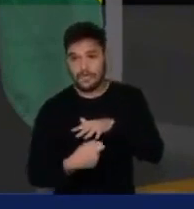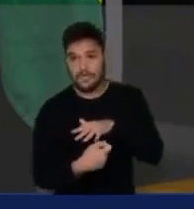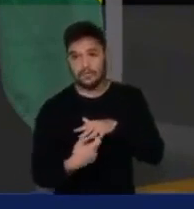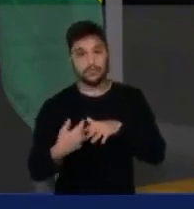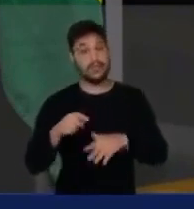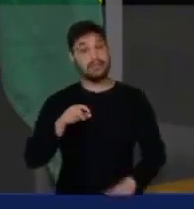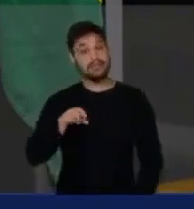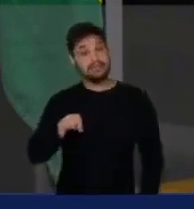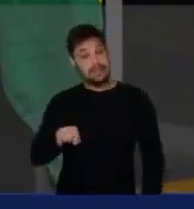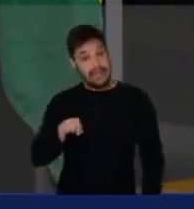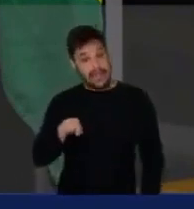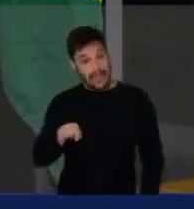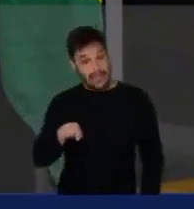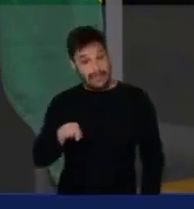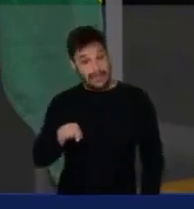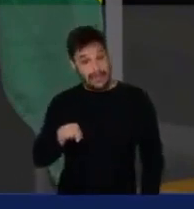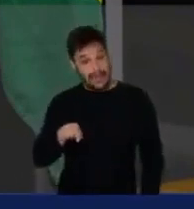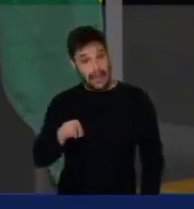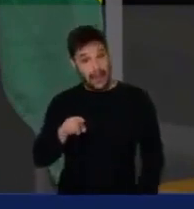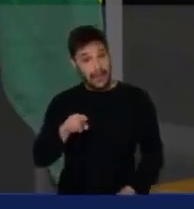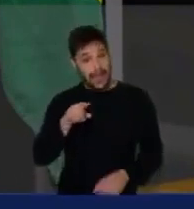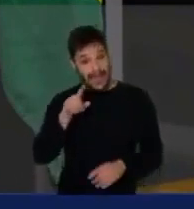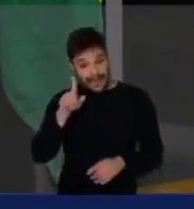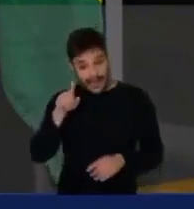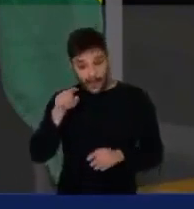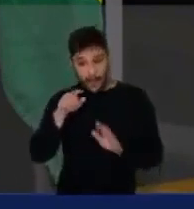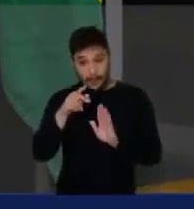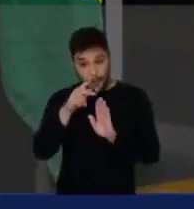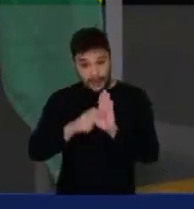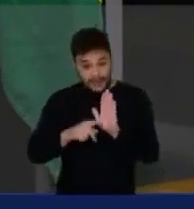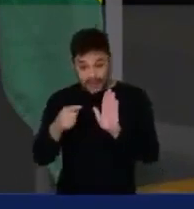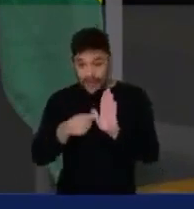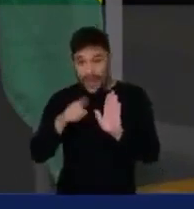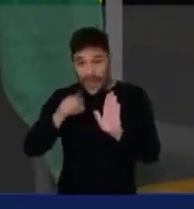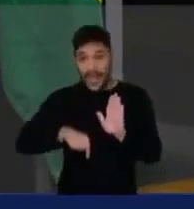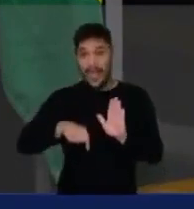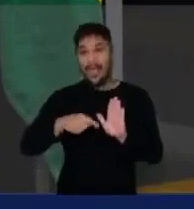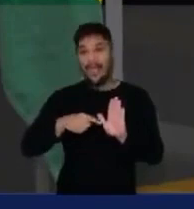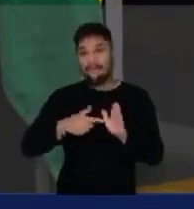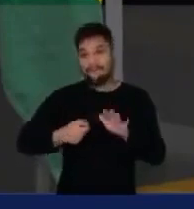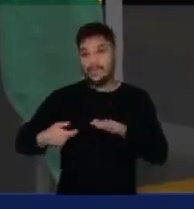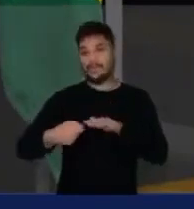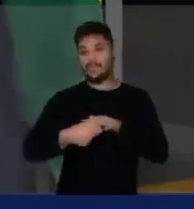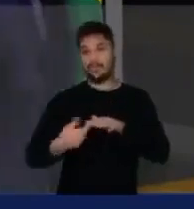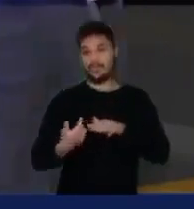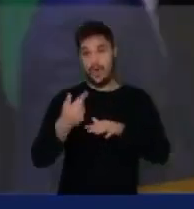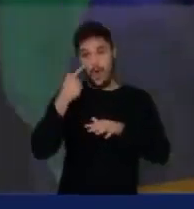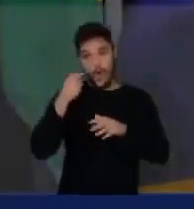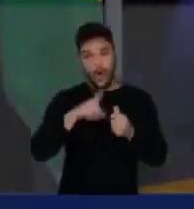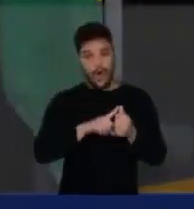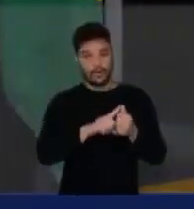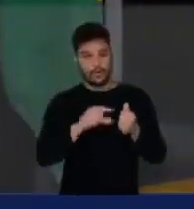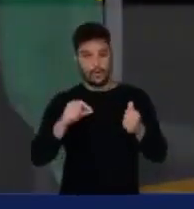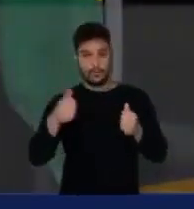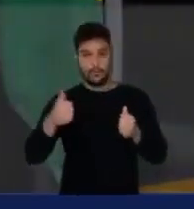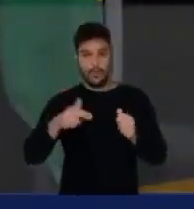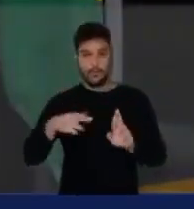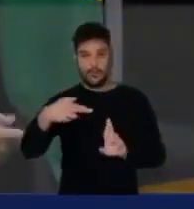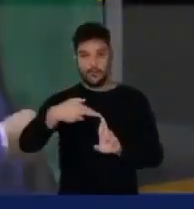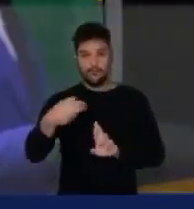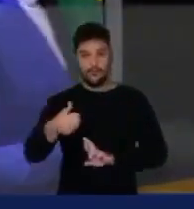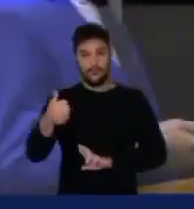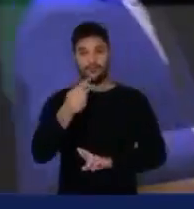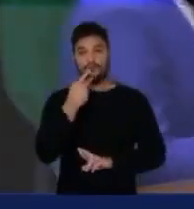coisa, ele é em si uma fake news. Peguem o artigo 1º, parágrafo único, logo no início. Diz que há de se